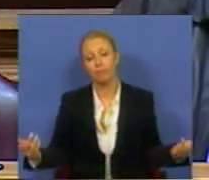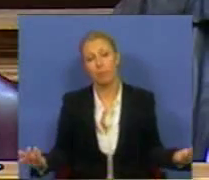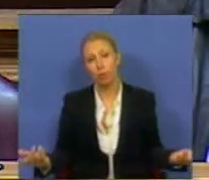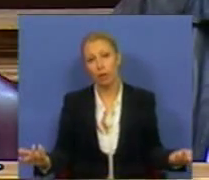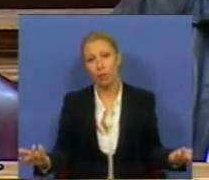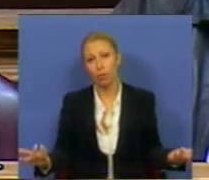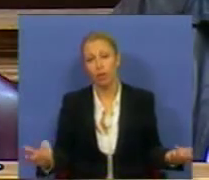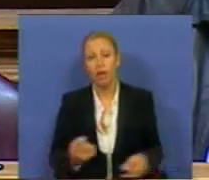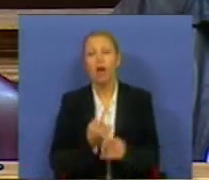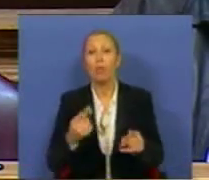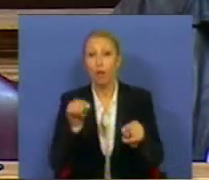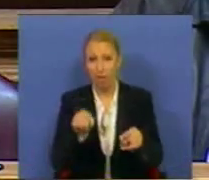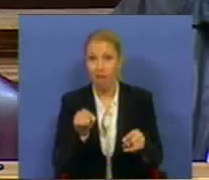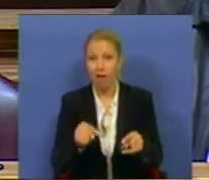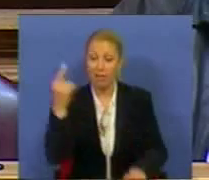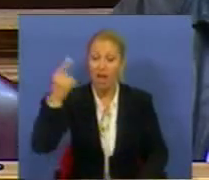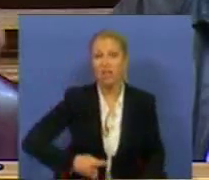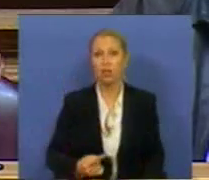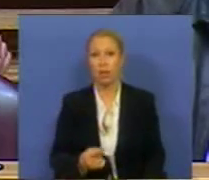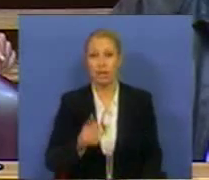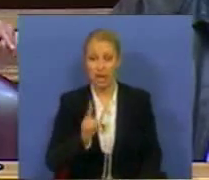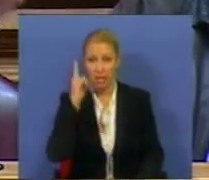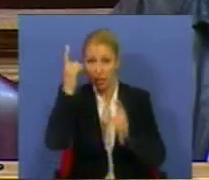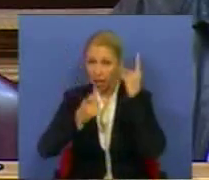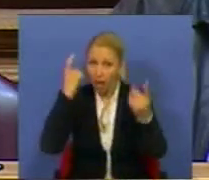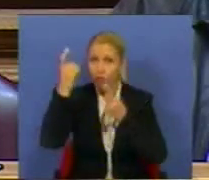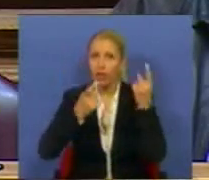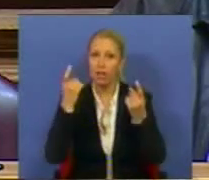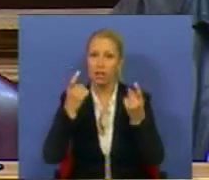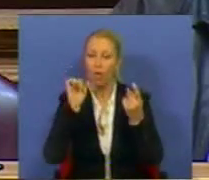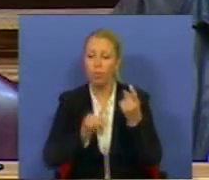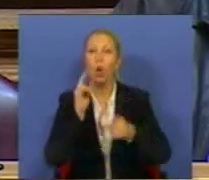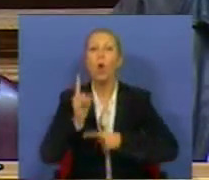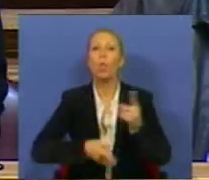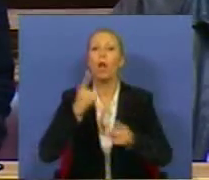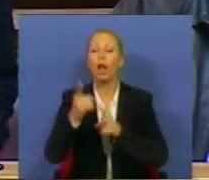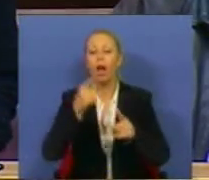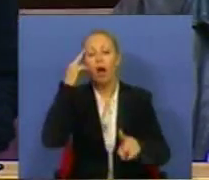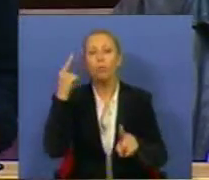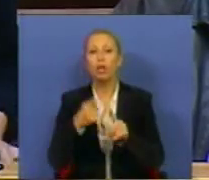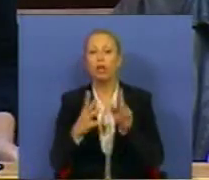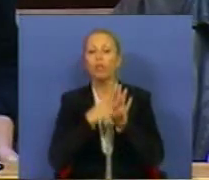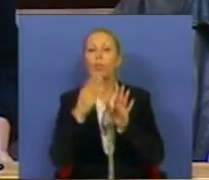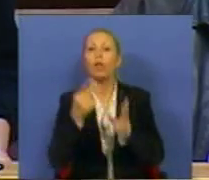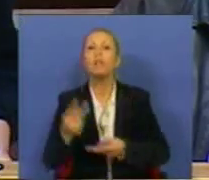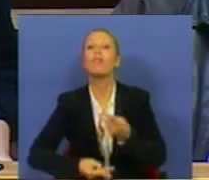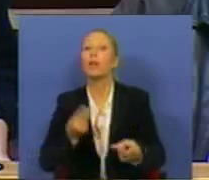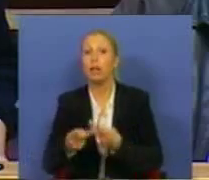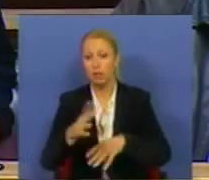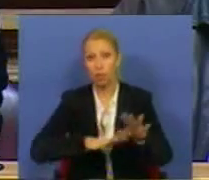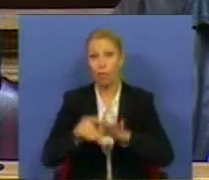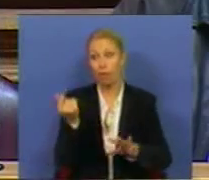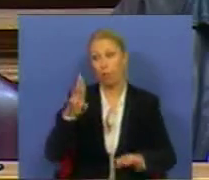portanto, porque essa reivindicação, porque essa reflexão sobre qual era o objetivo do modelo de avaliação foi feita na